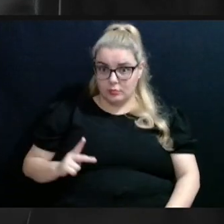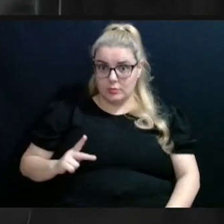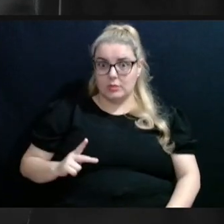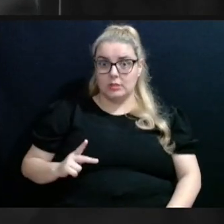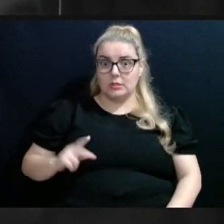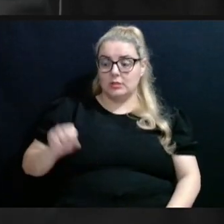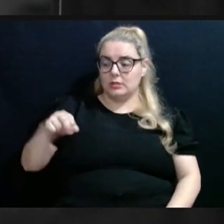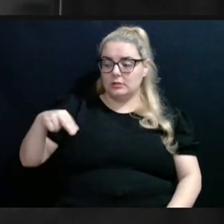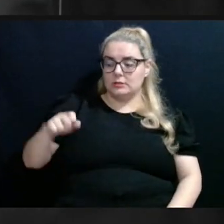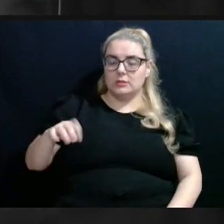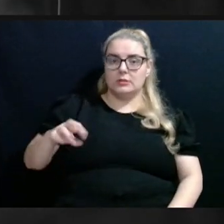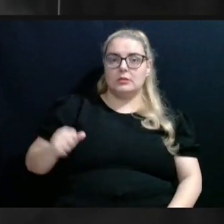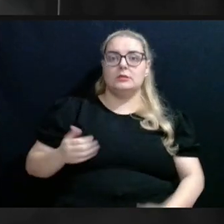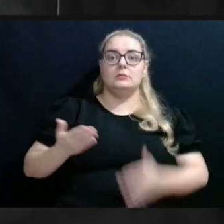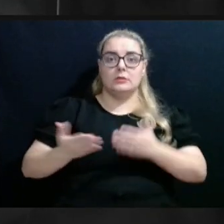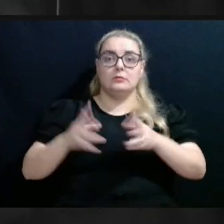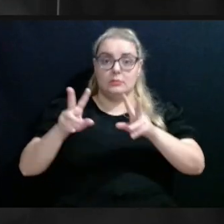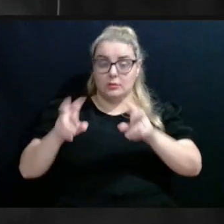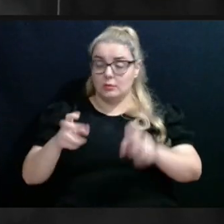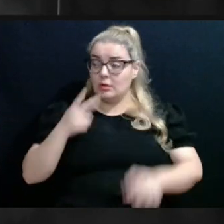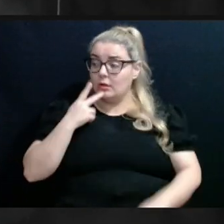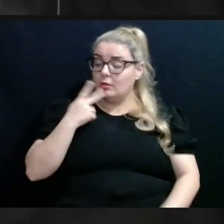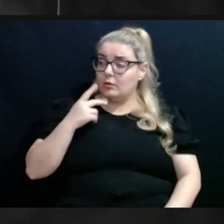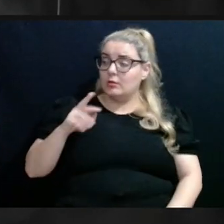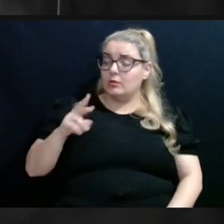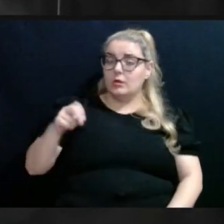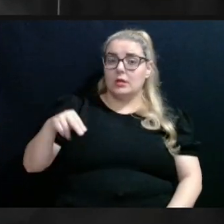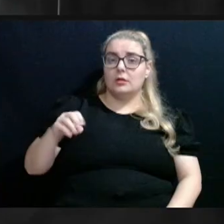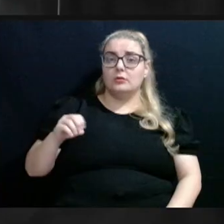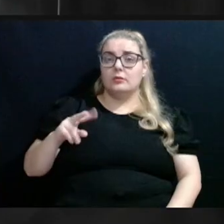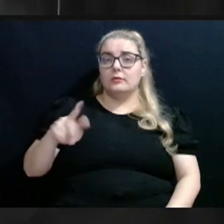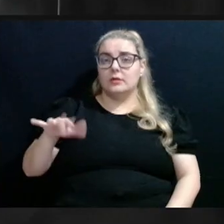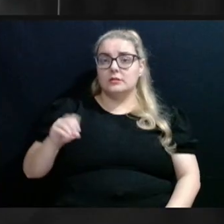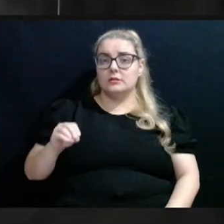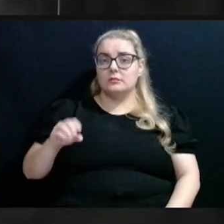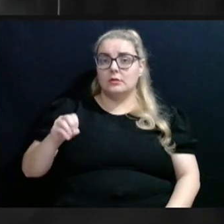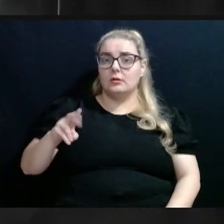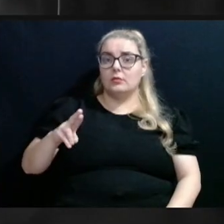desse assunto, para falar da renovação da outorga